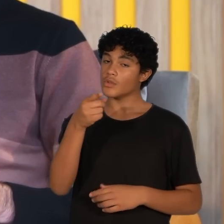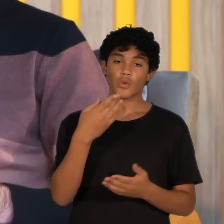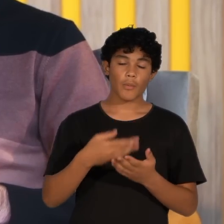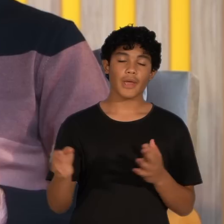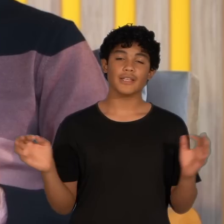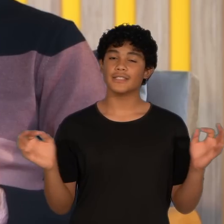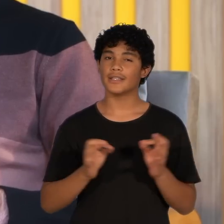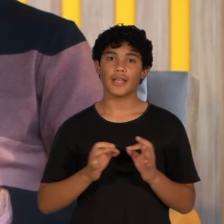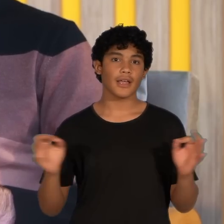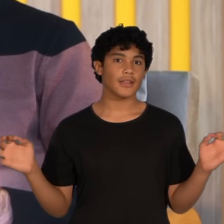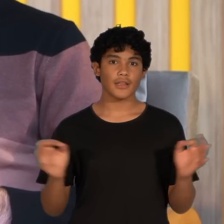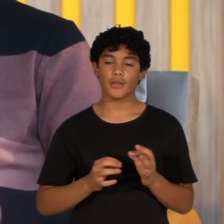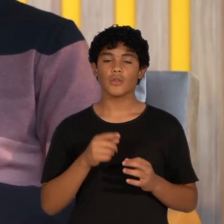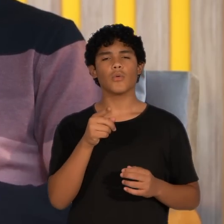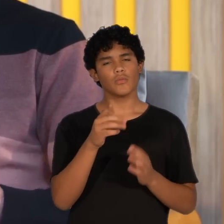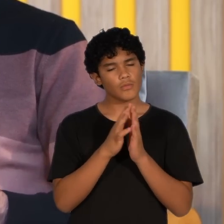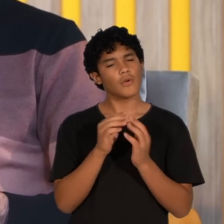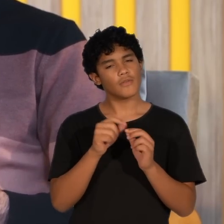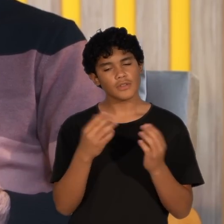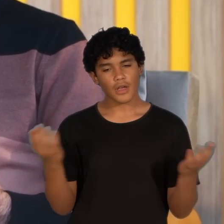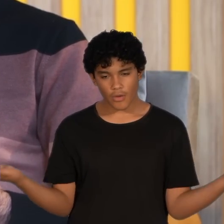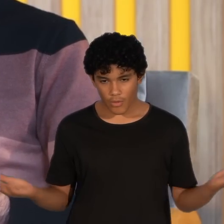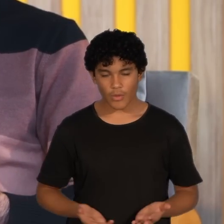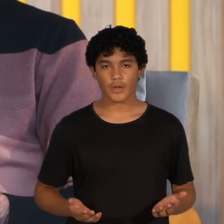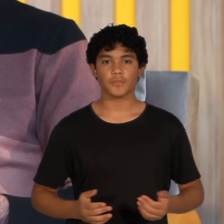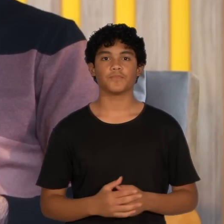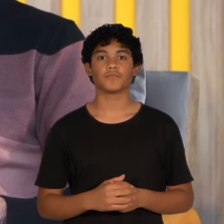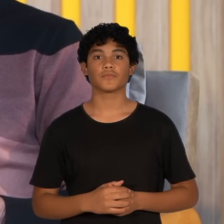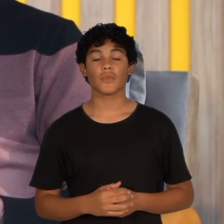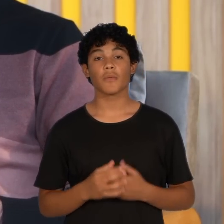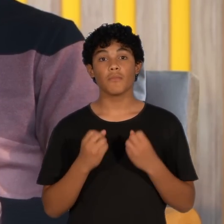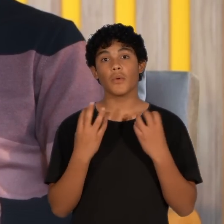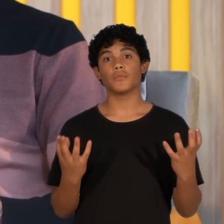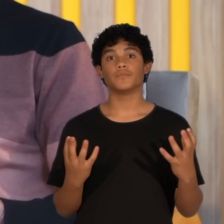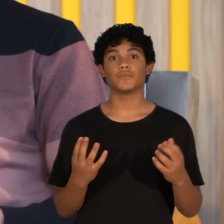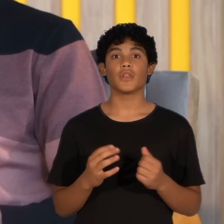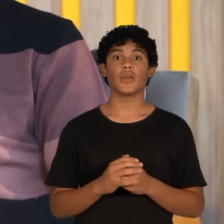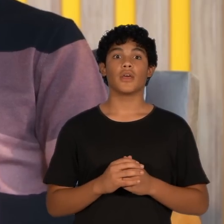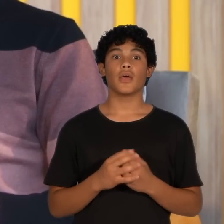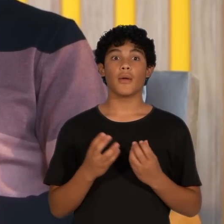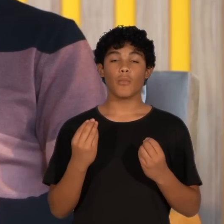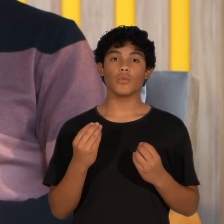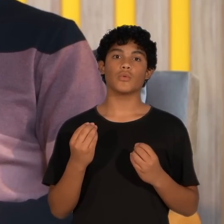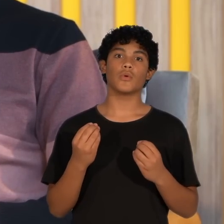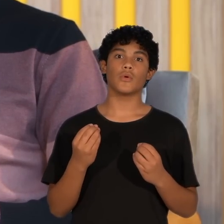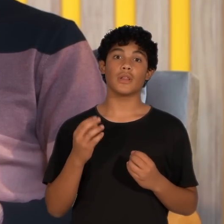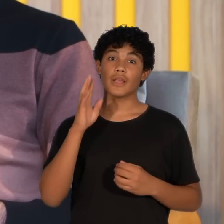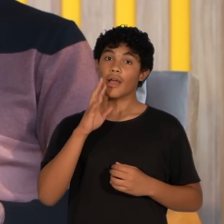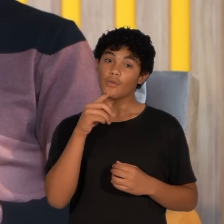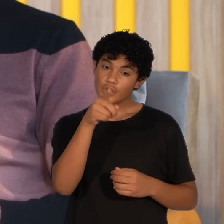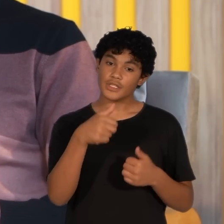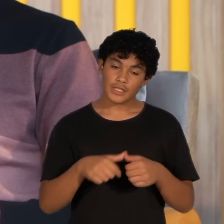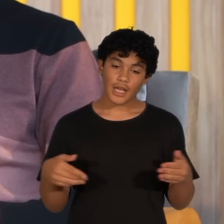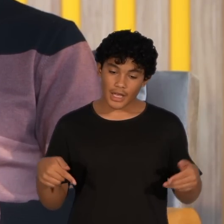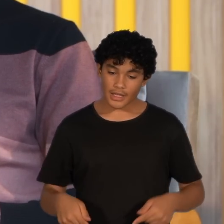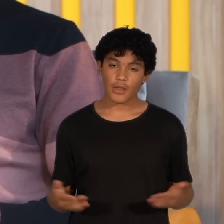perde nenhum estudo. Então faz isso mesmo agora, tá? Faz a sua assinatura. Bom, gente, é muito bom